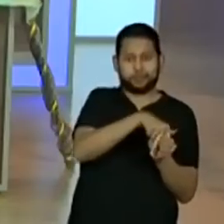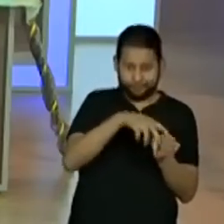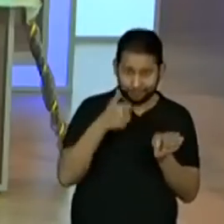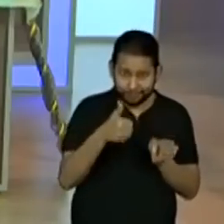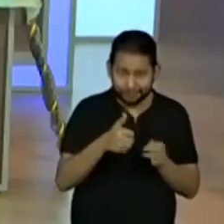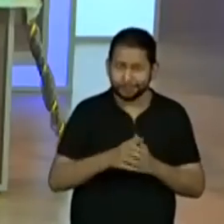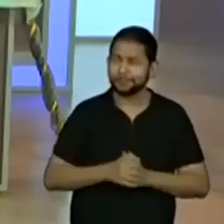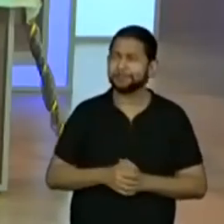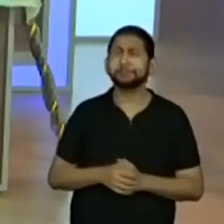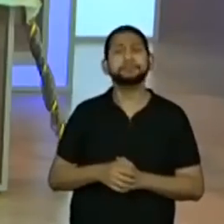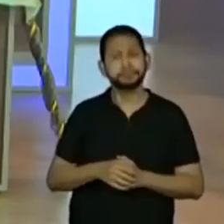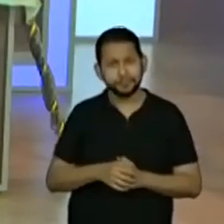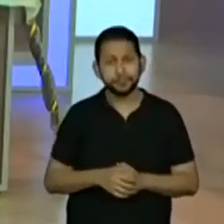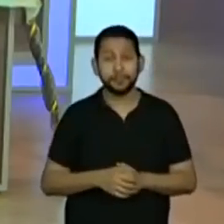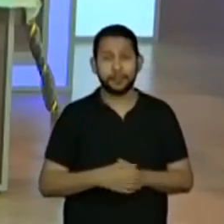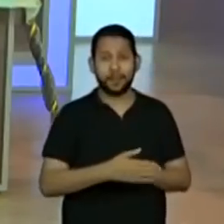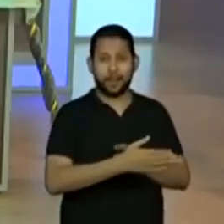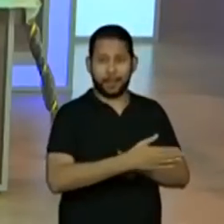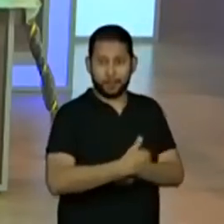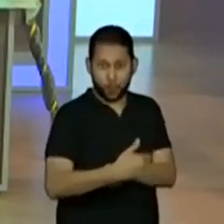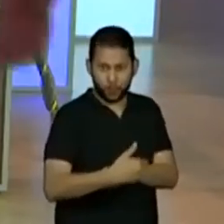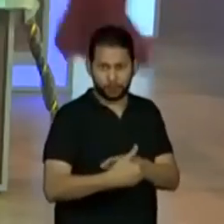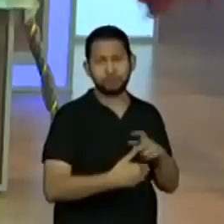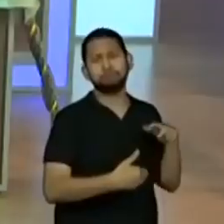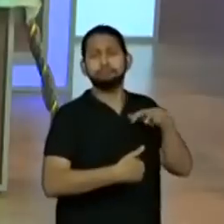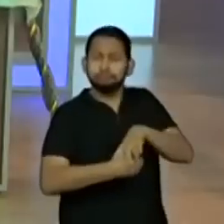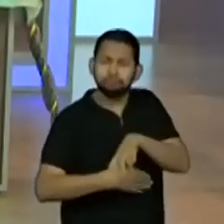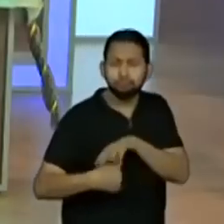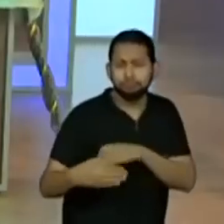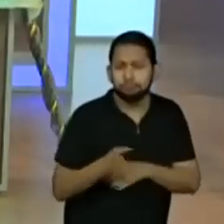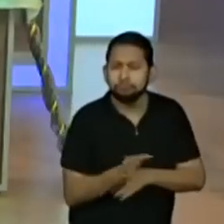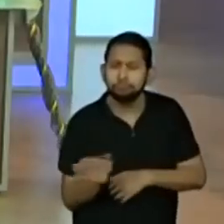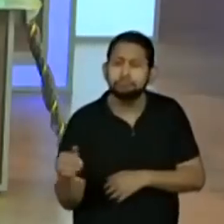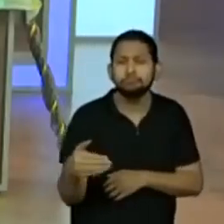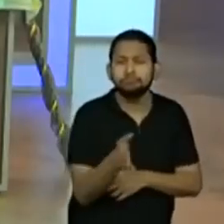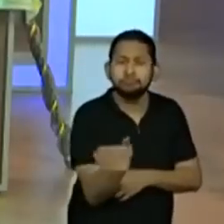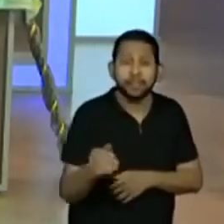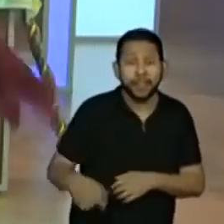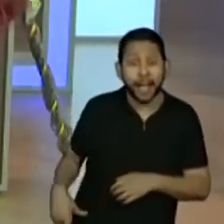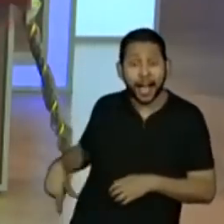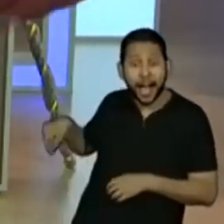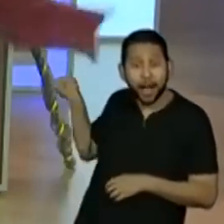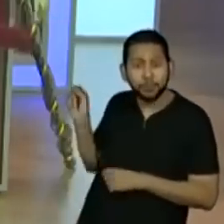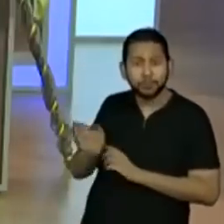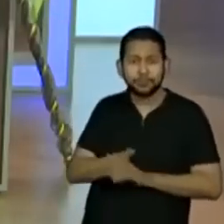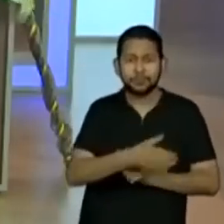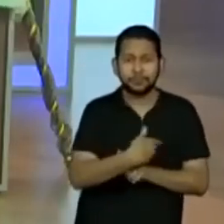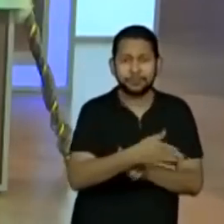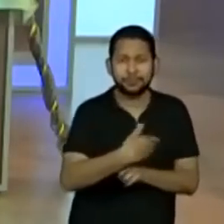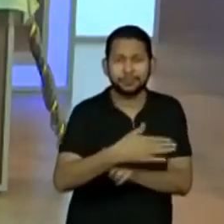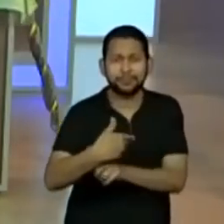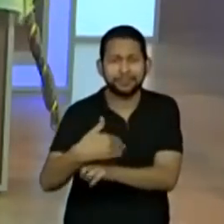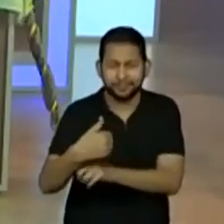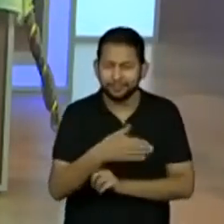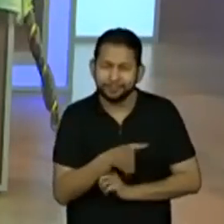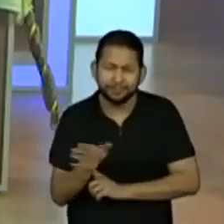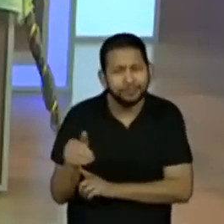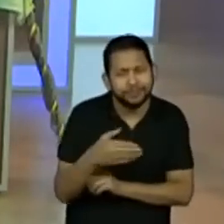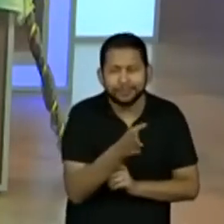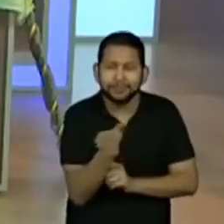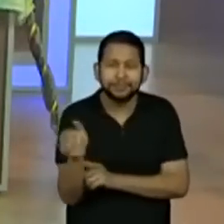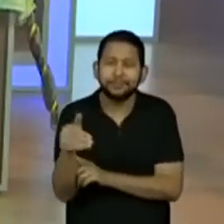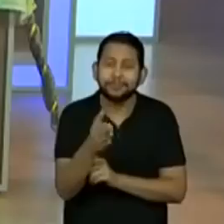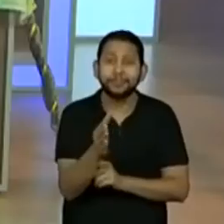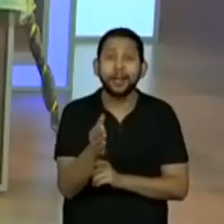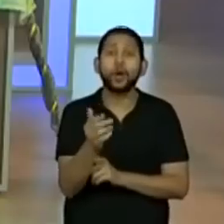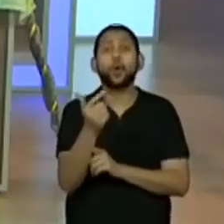nas costas da raposa, a raposa saiu ao vento, balançando o seu rabo, e eles foram desabaladamente para